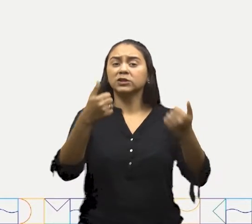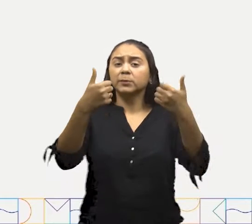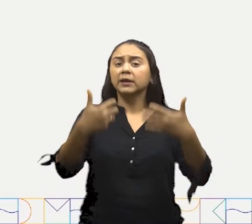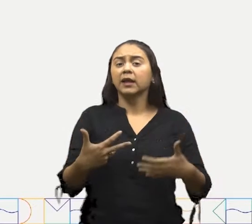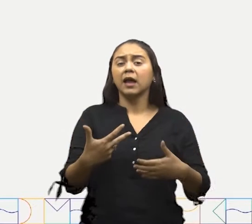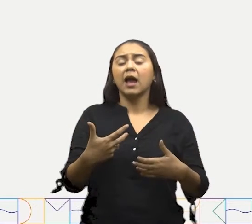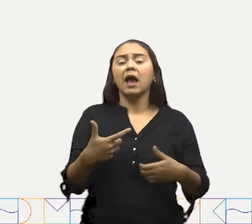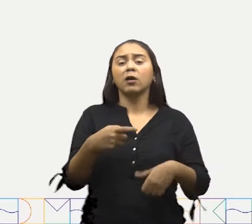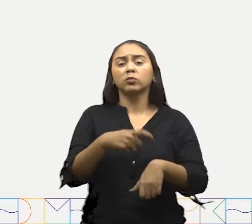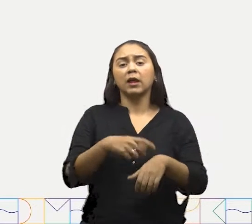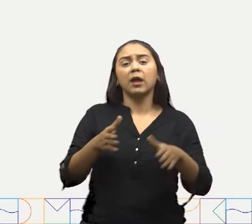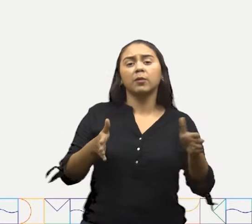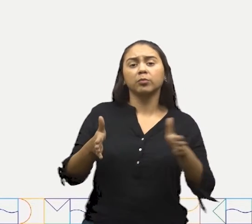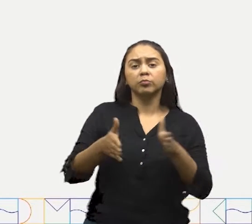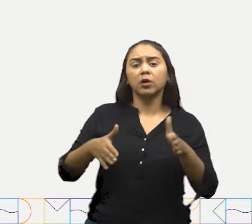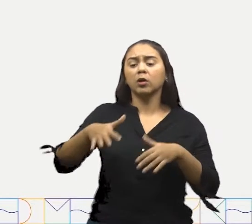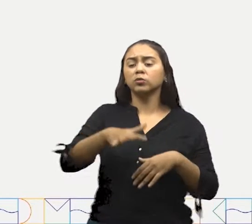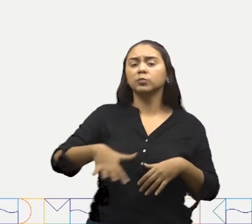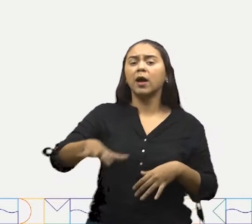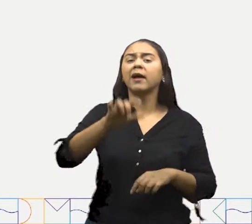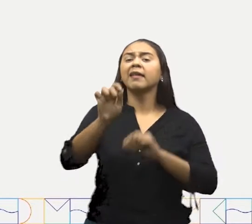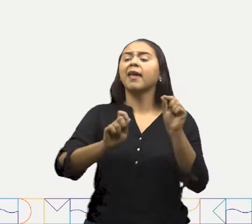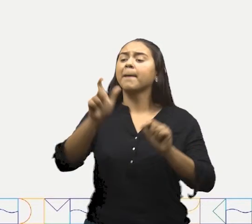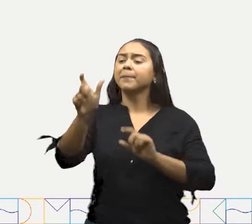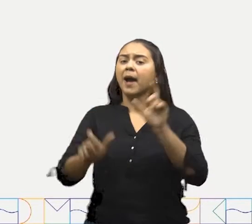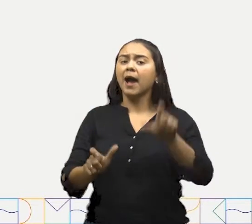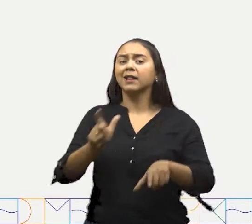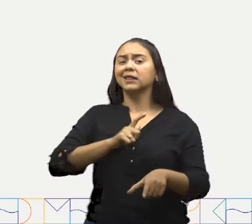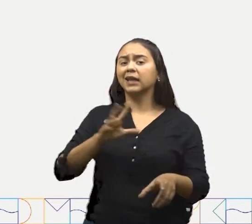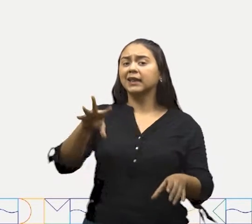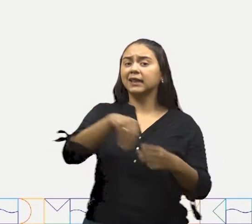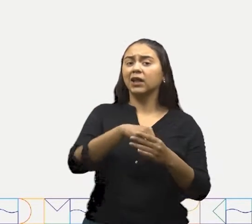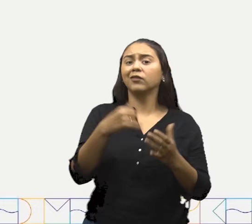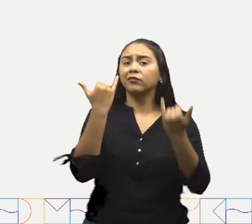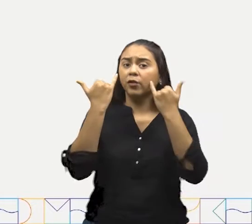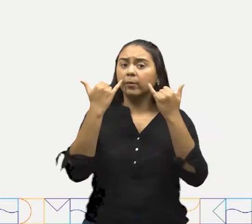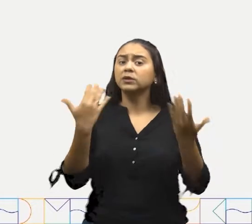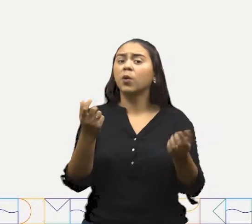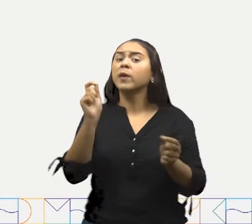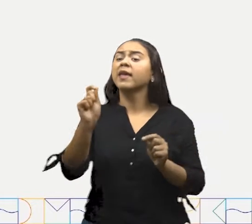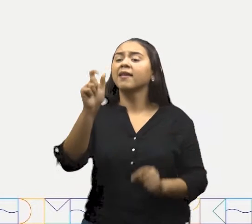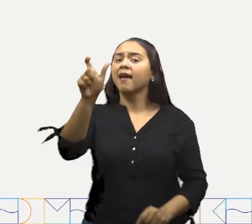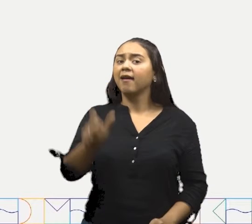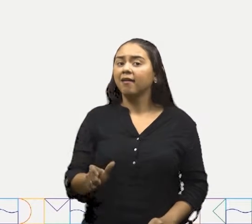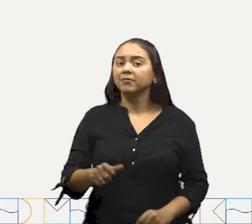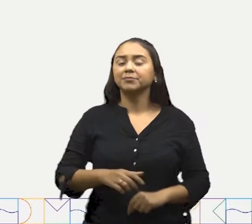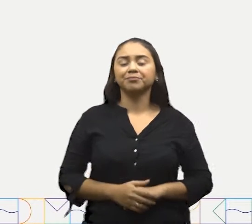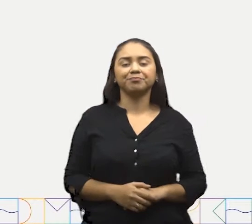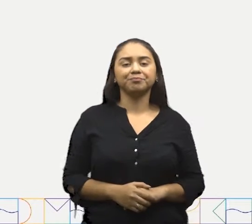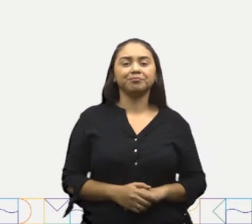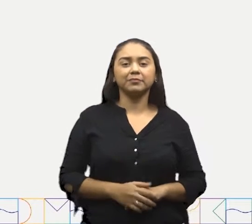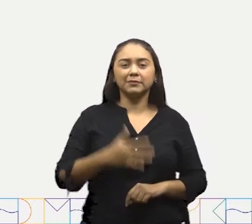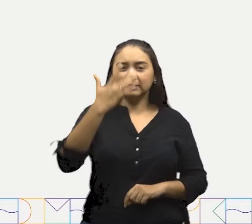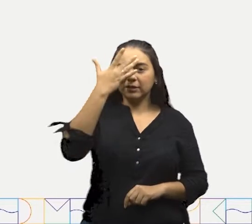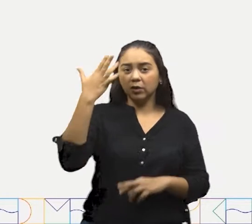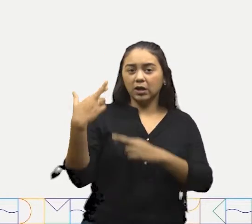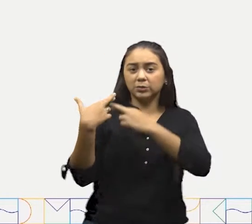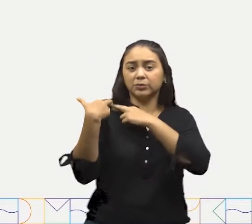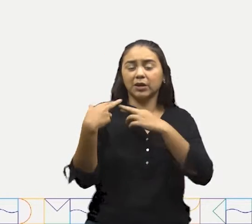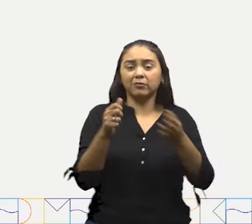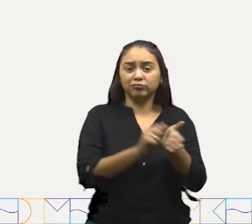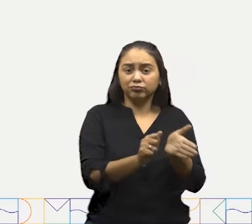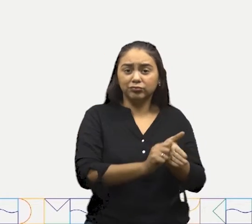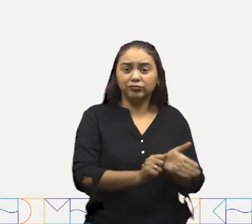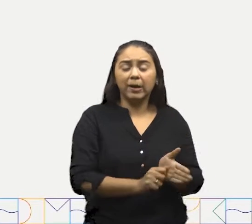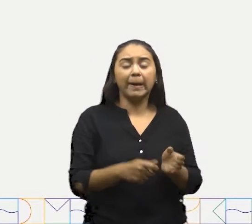tempo, espaço e quem esteja envolvido nessa informação. Ou seja, As pessoas. Quem escreve a notícia deve